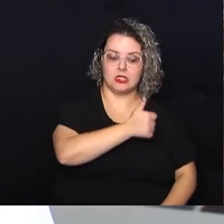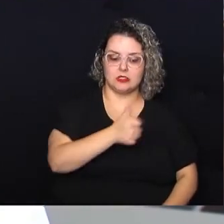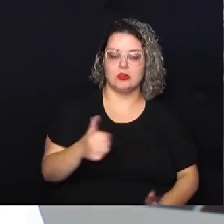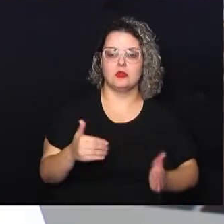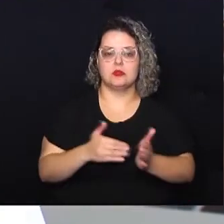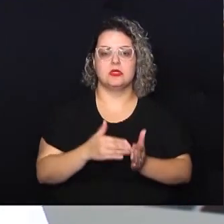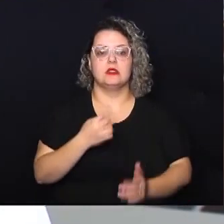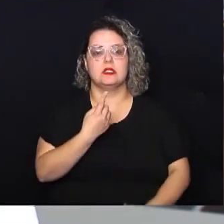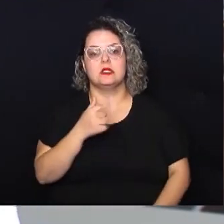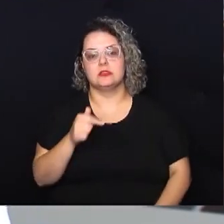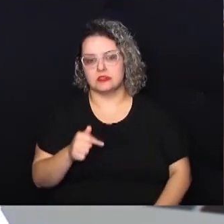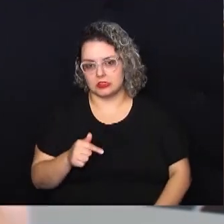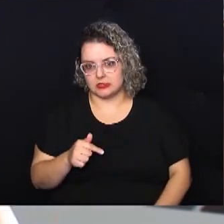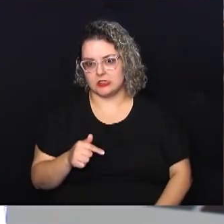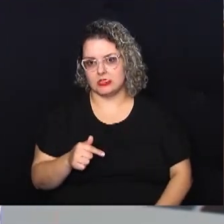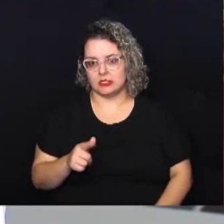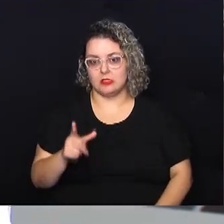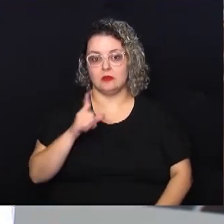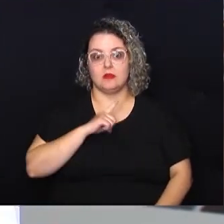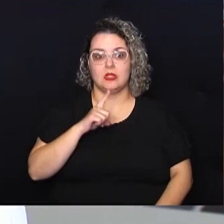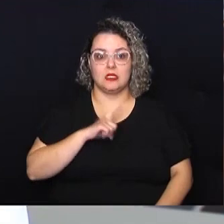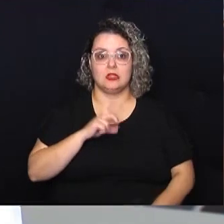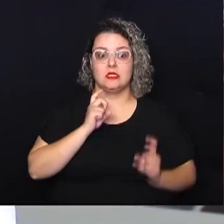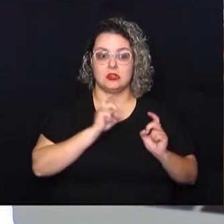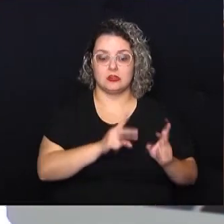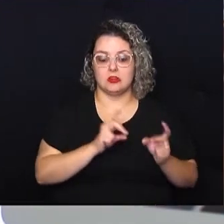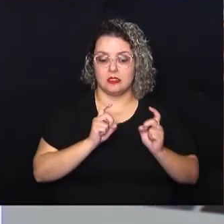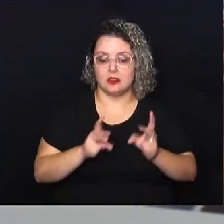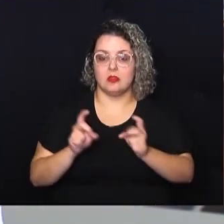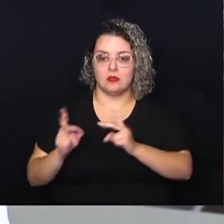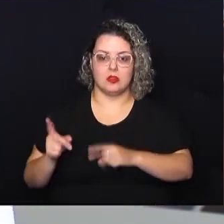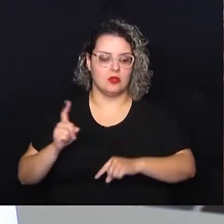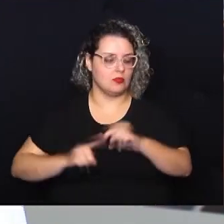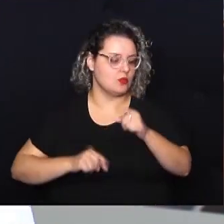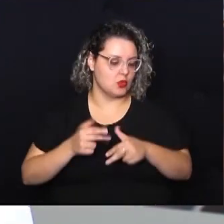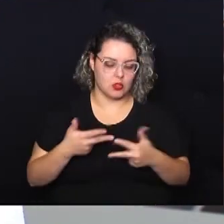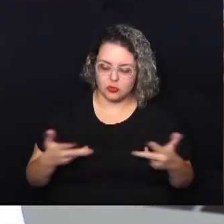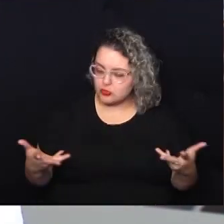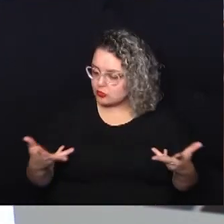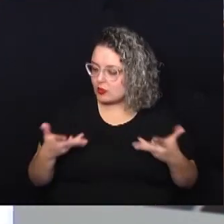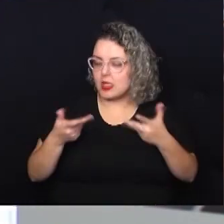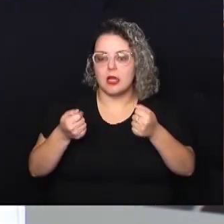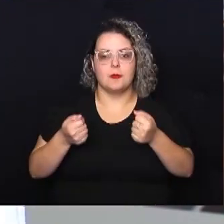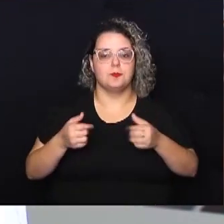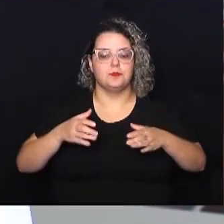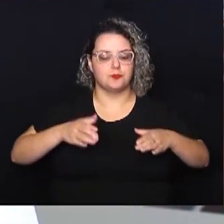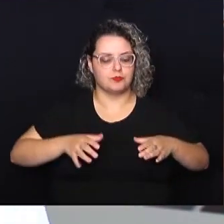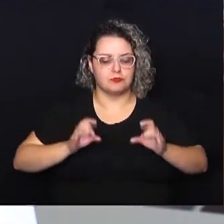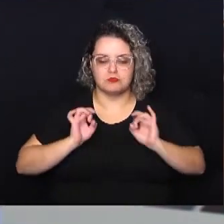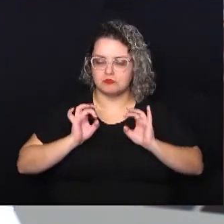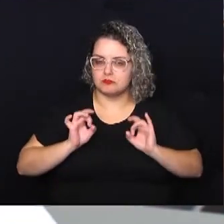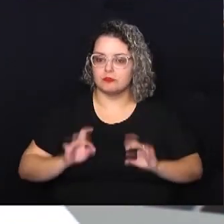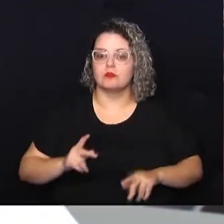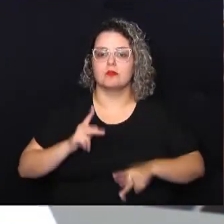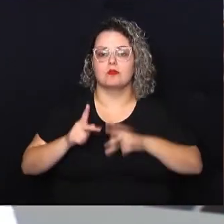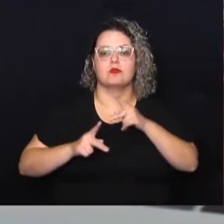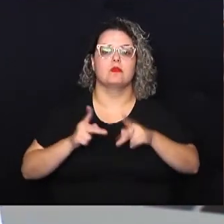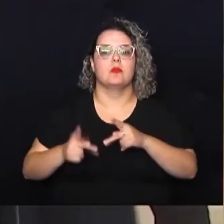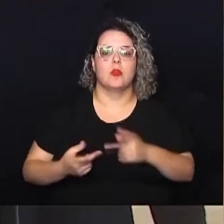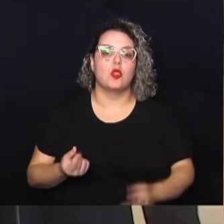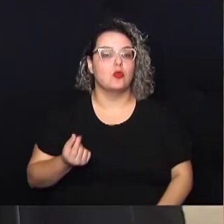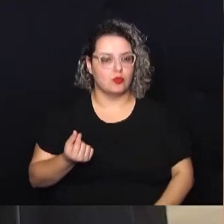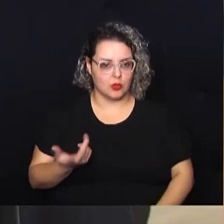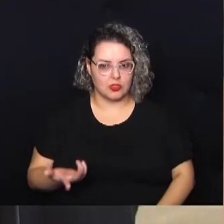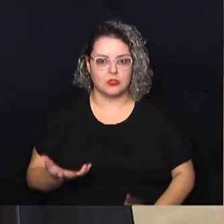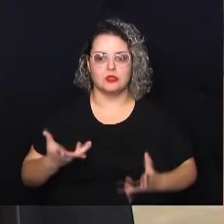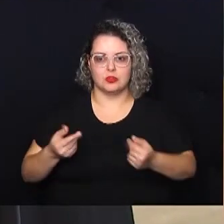17 horas, a gente vai ter essa venda, produtos incríveis, pratos a preços populares e todo mundo está